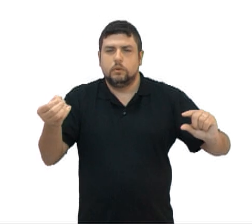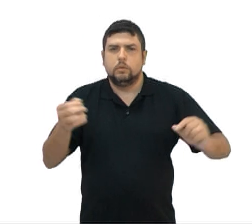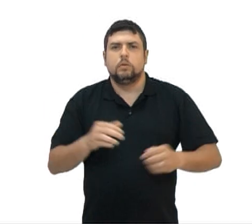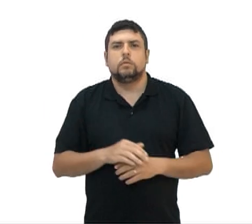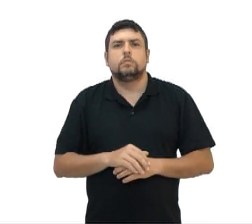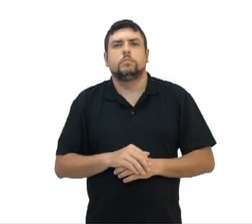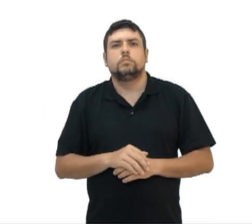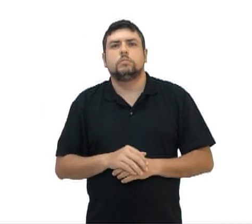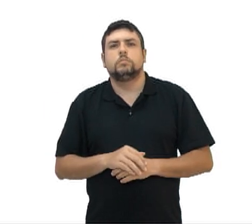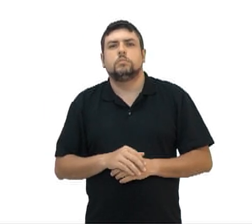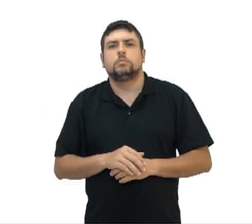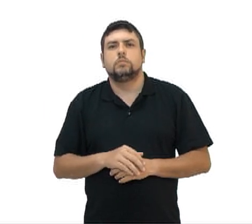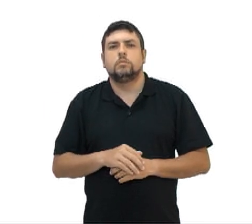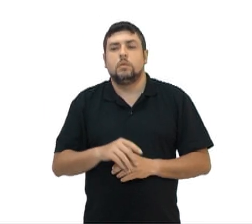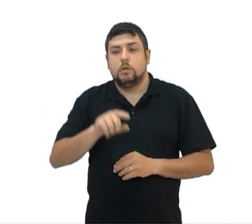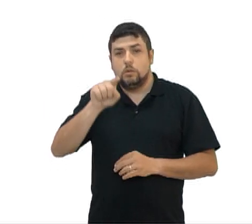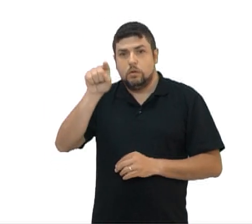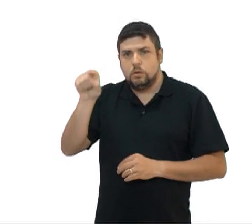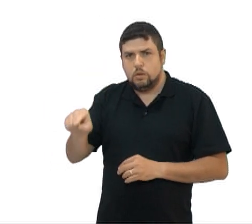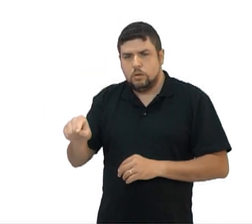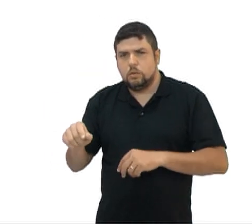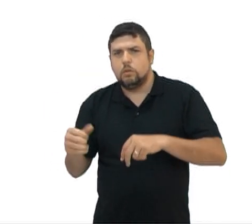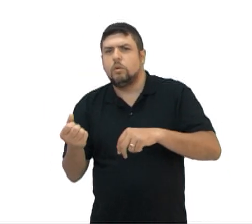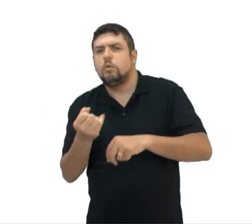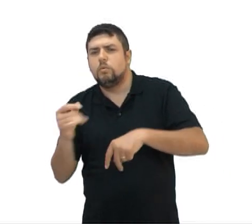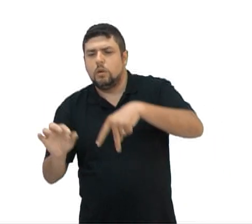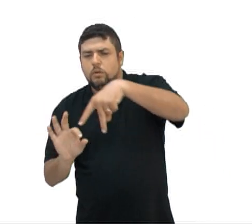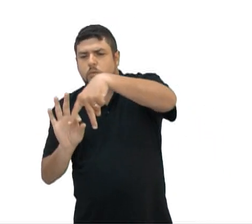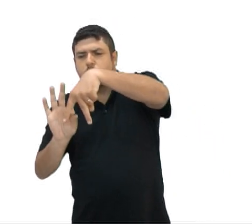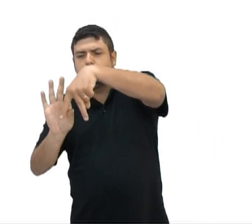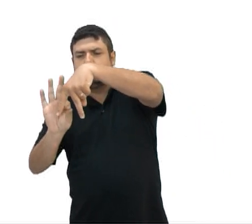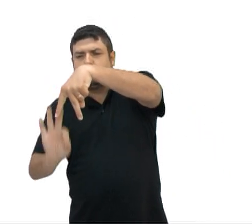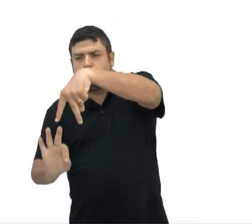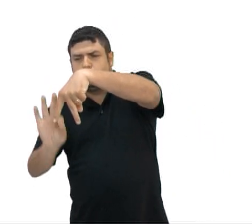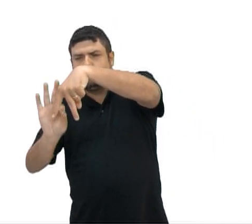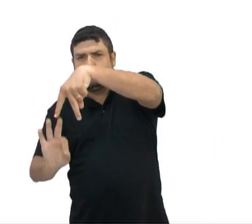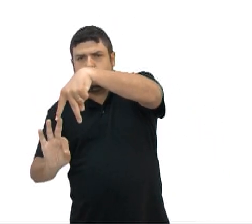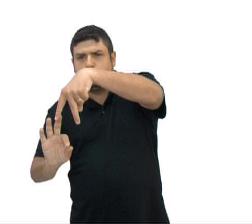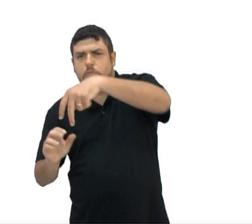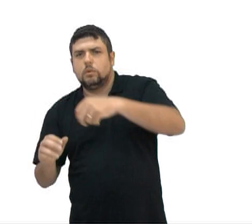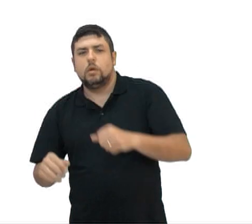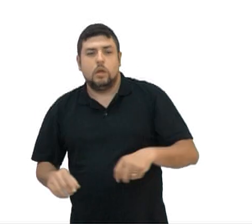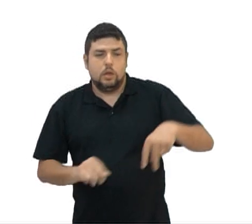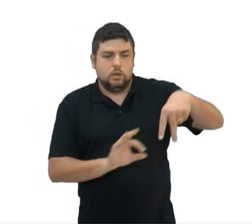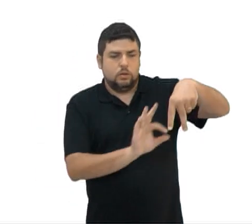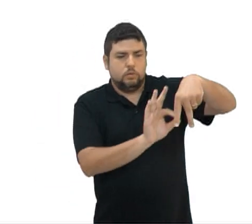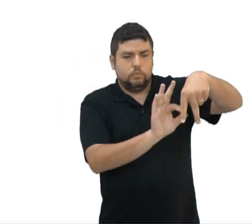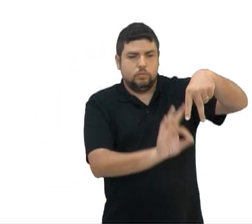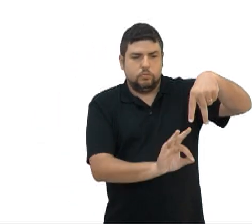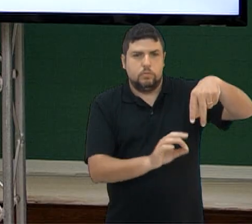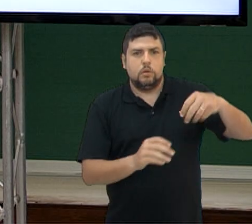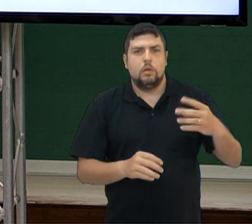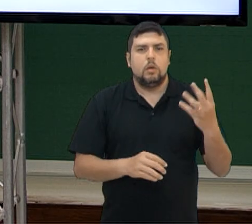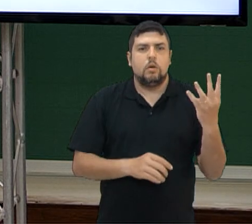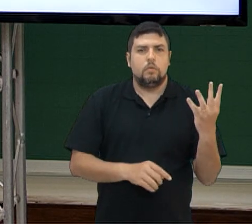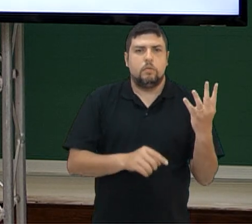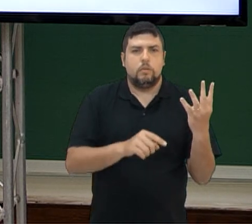mede o apótema do segundo polígono, se o apótema do primeiro mede 4 raiz de